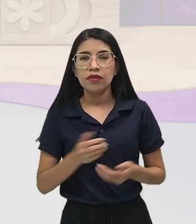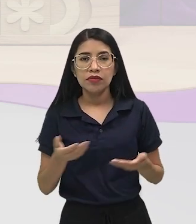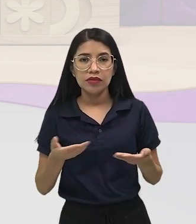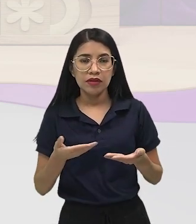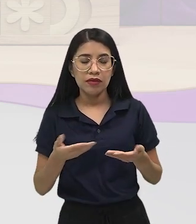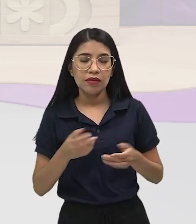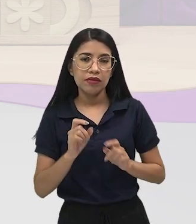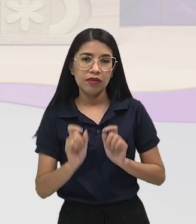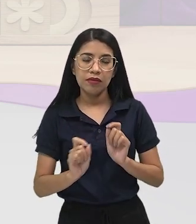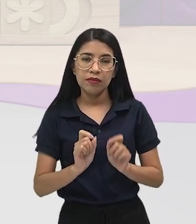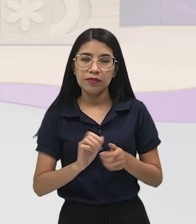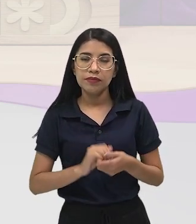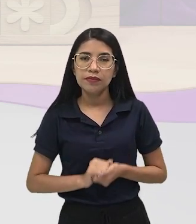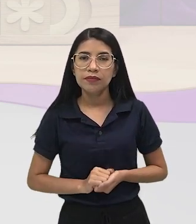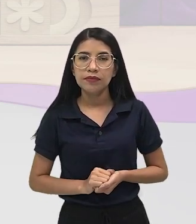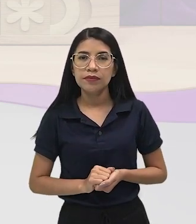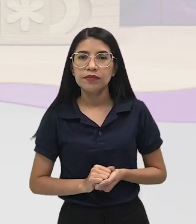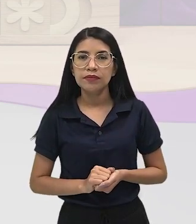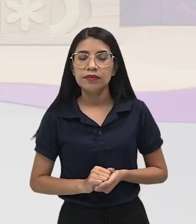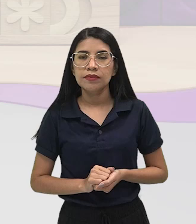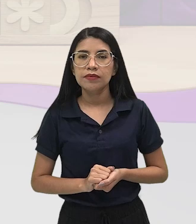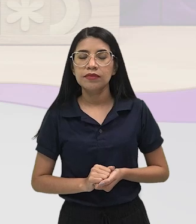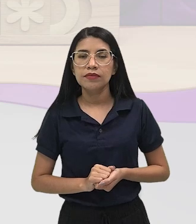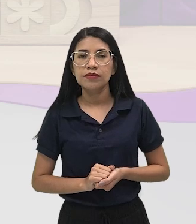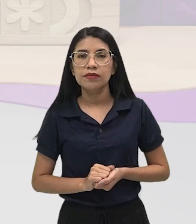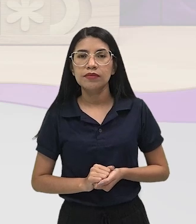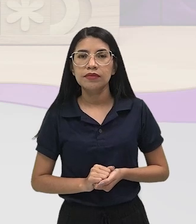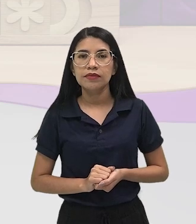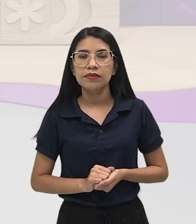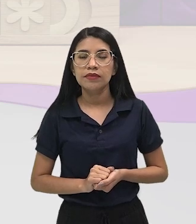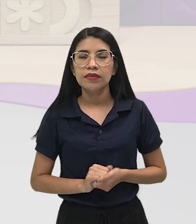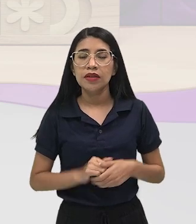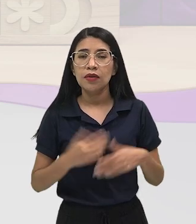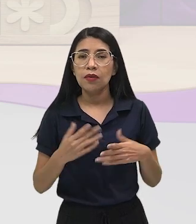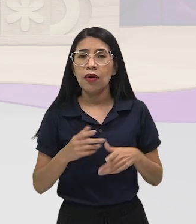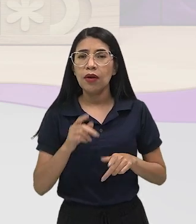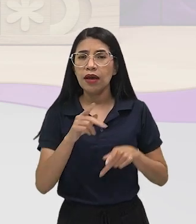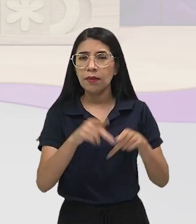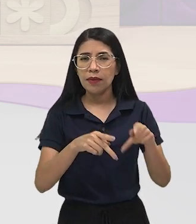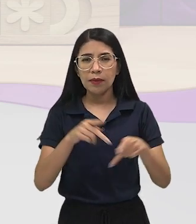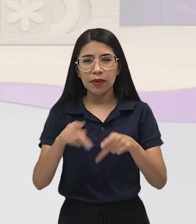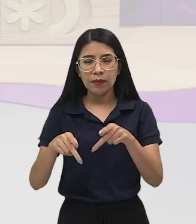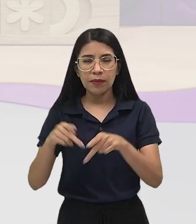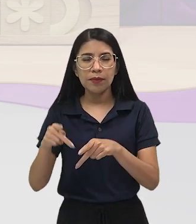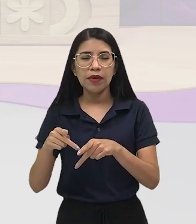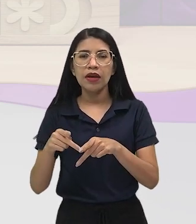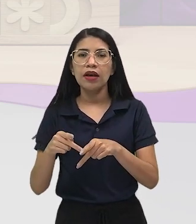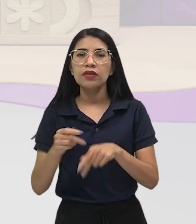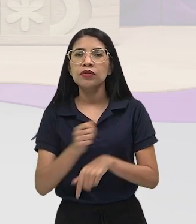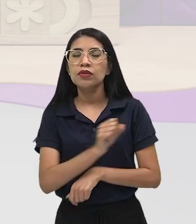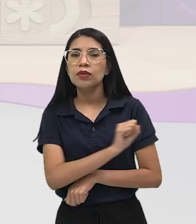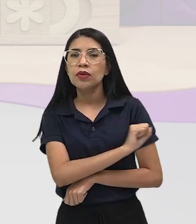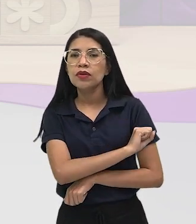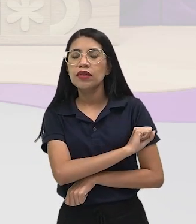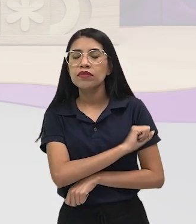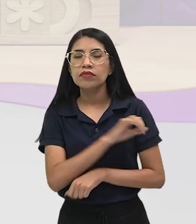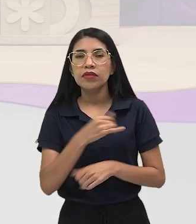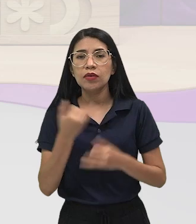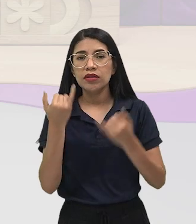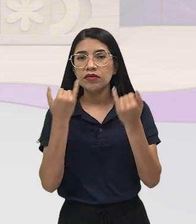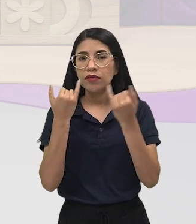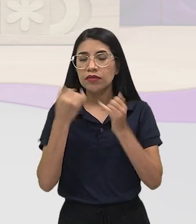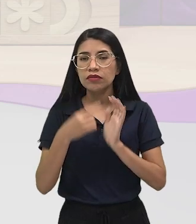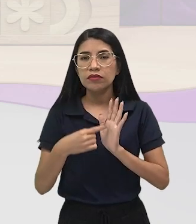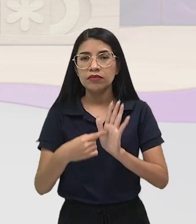vigente. Ou seja, quem é a população, como é que é, quem são esses dados? Ora, os dados,